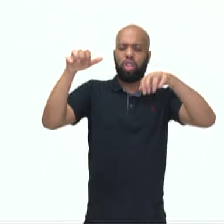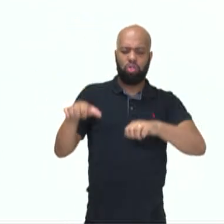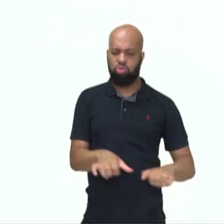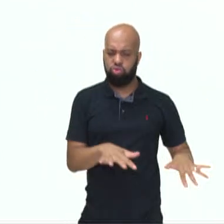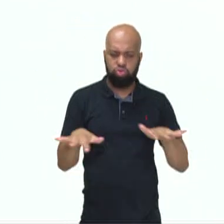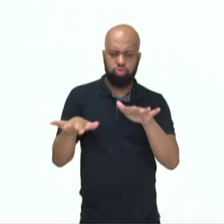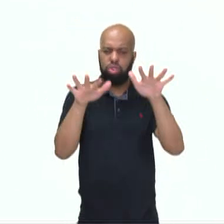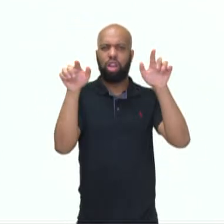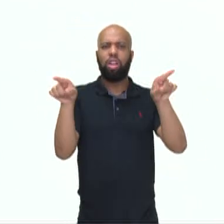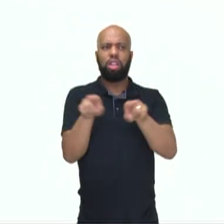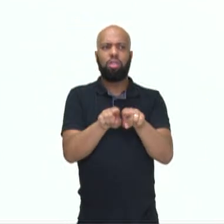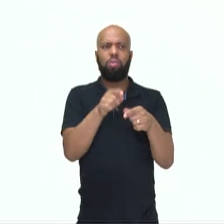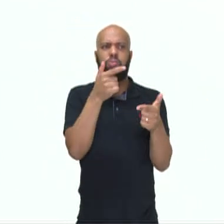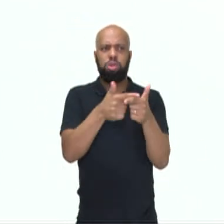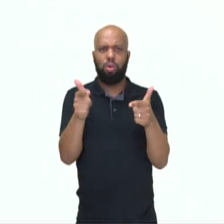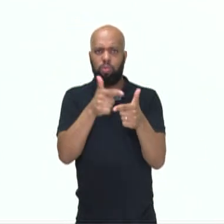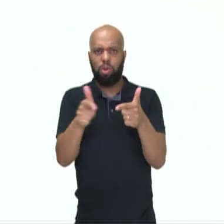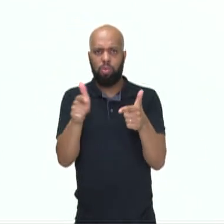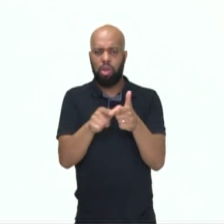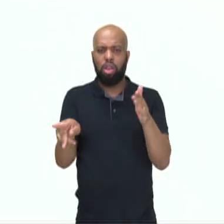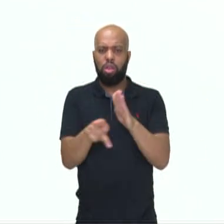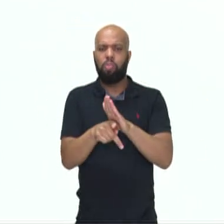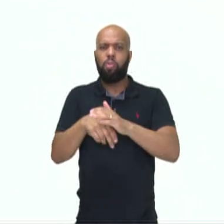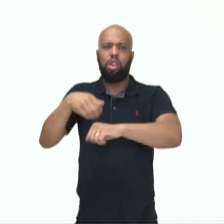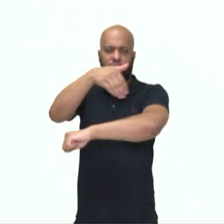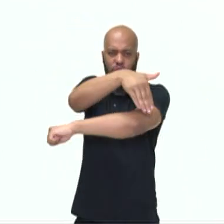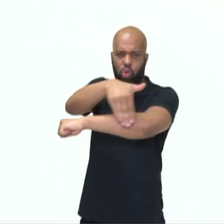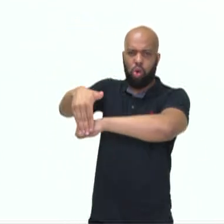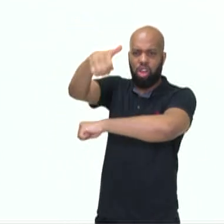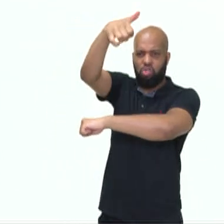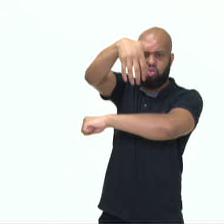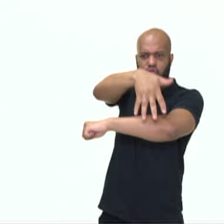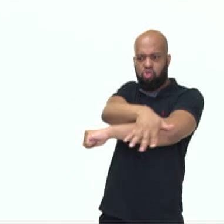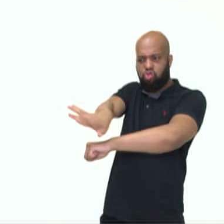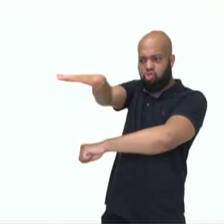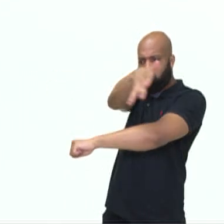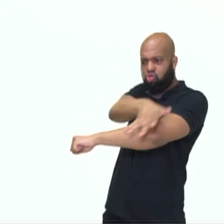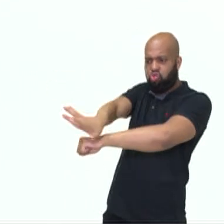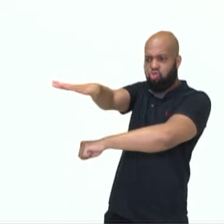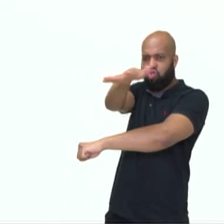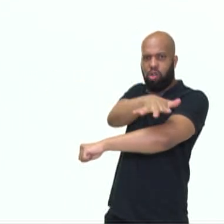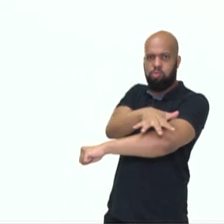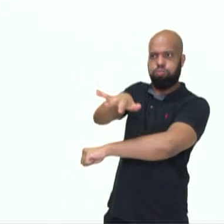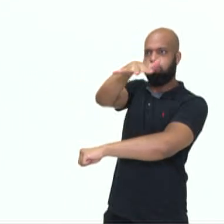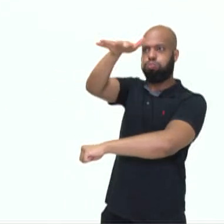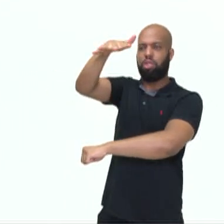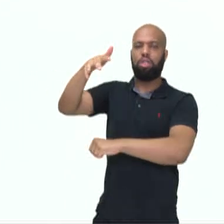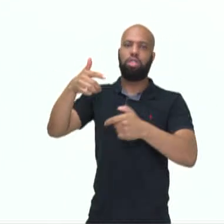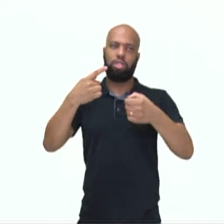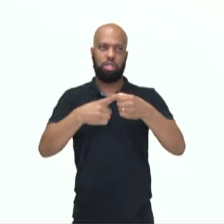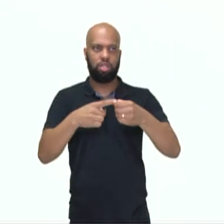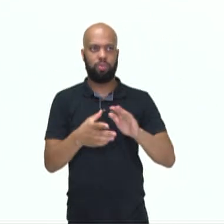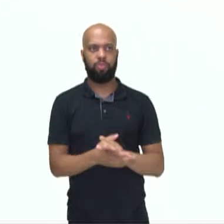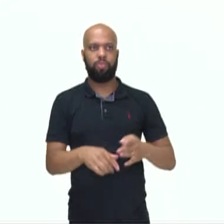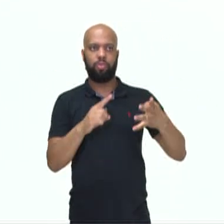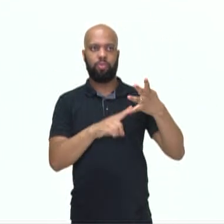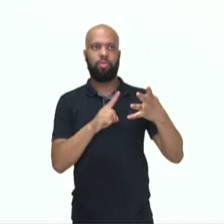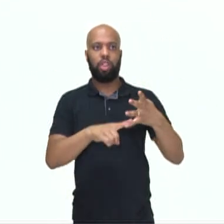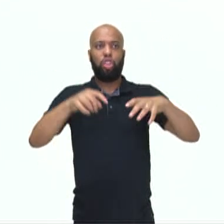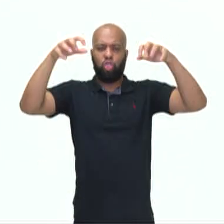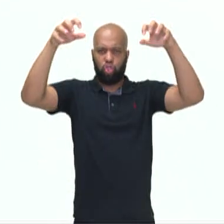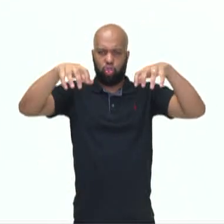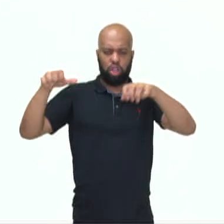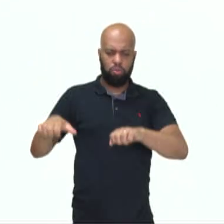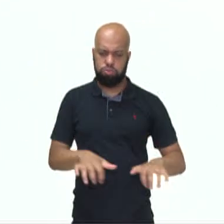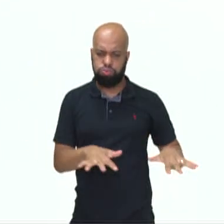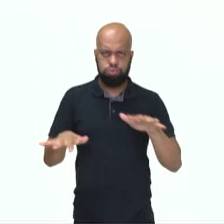e aos problemas de impermeabilização do solo nas cidades. Letra D. Que as